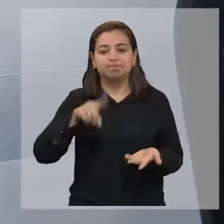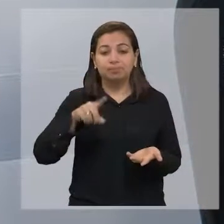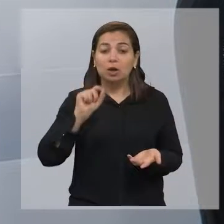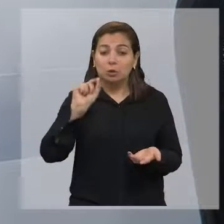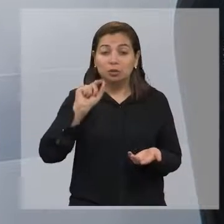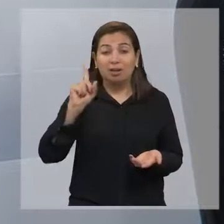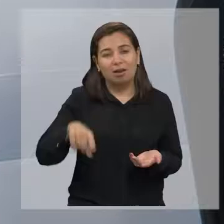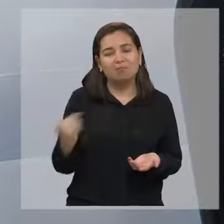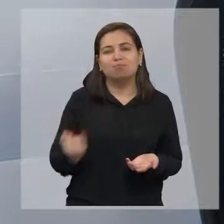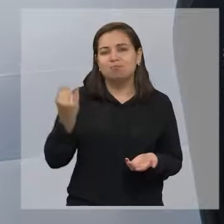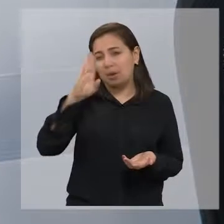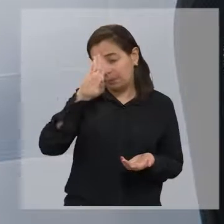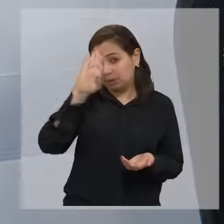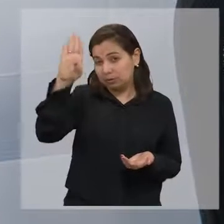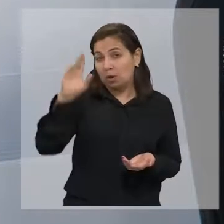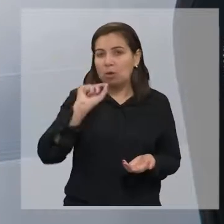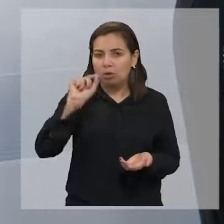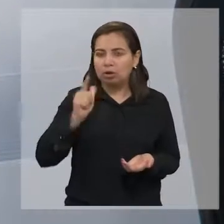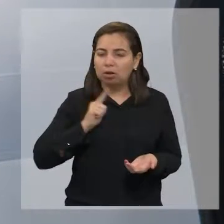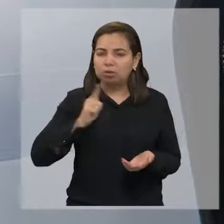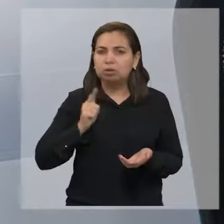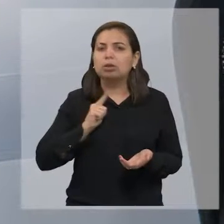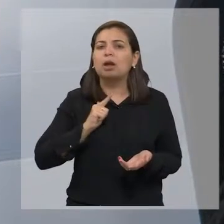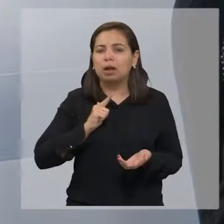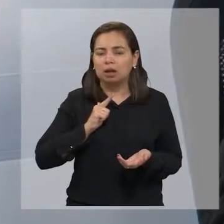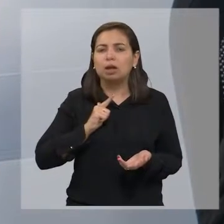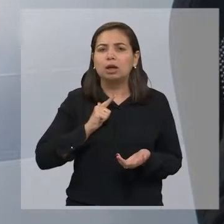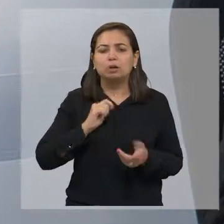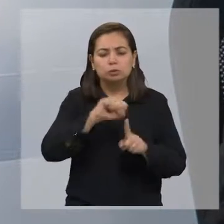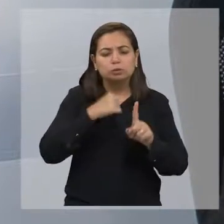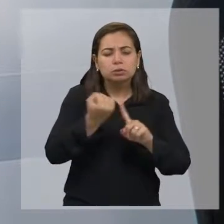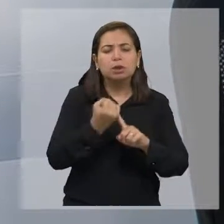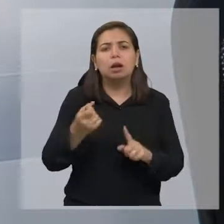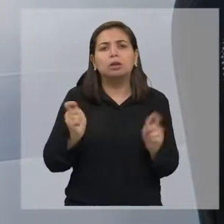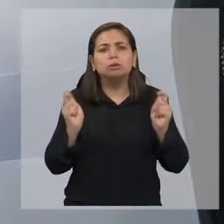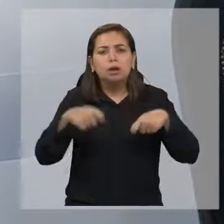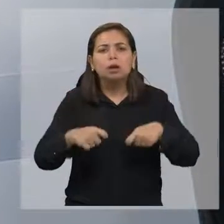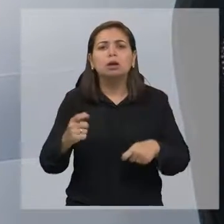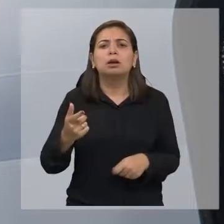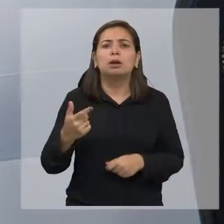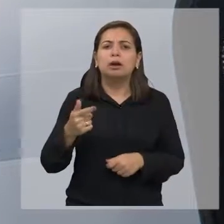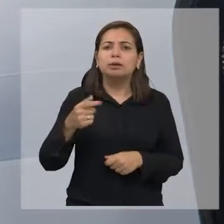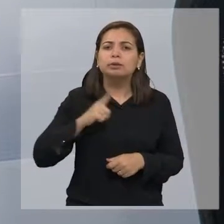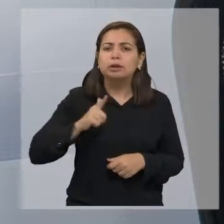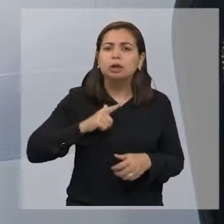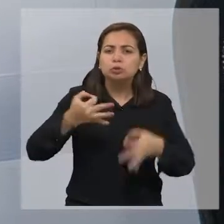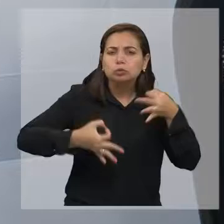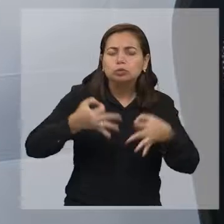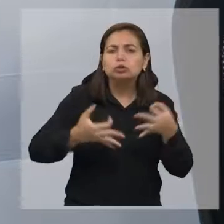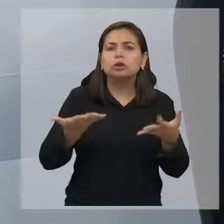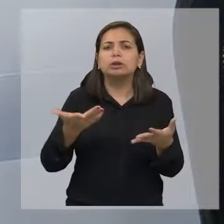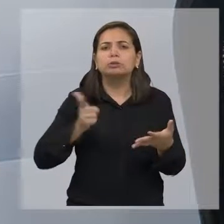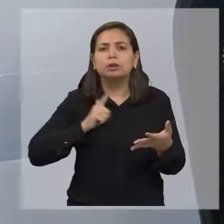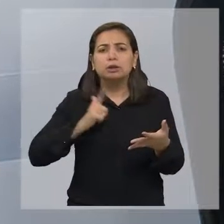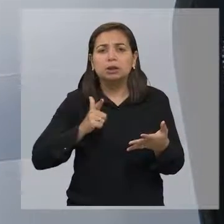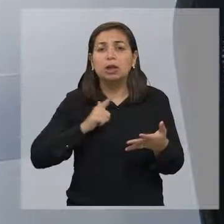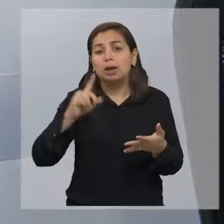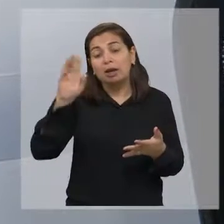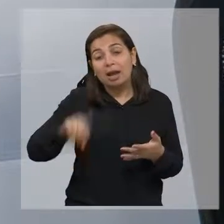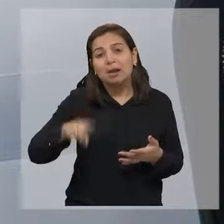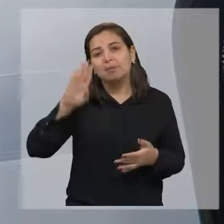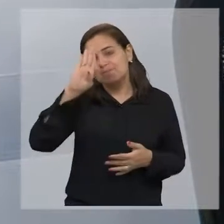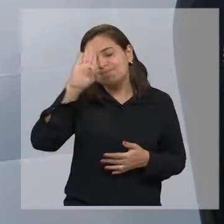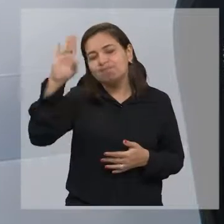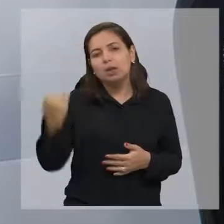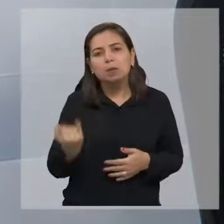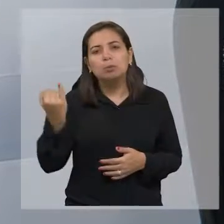que não existe nenhuma alternativa para construir uma sociedade mais repleta de oportunidades, com mais justiça, senão através da educação. A